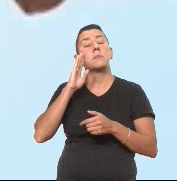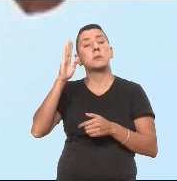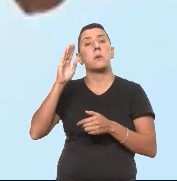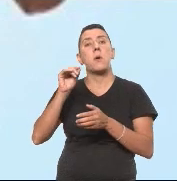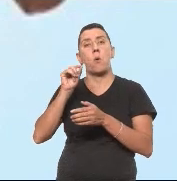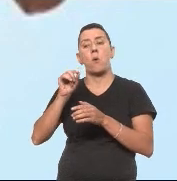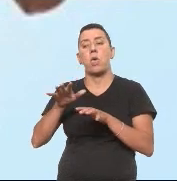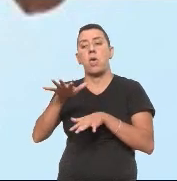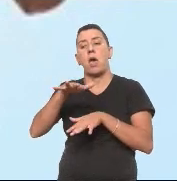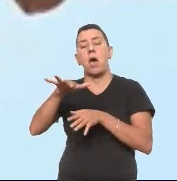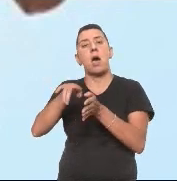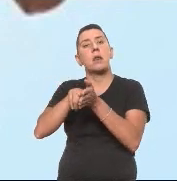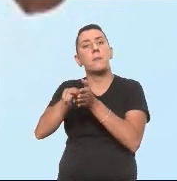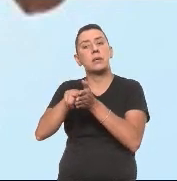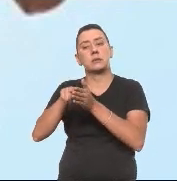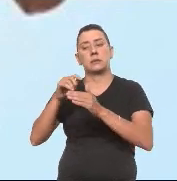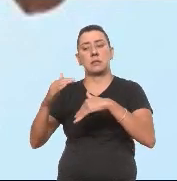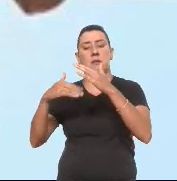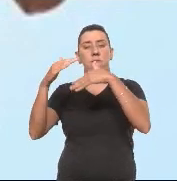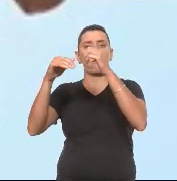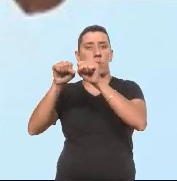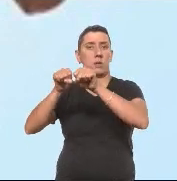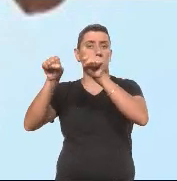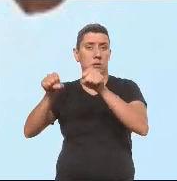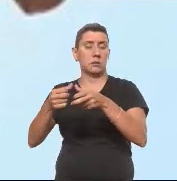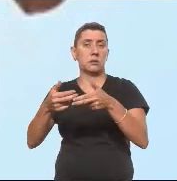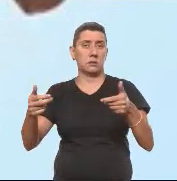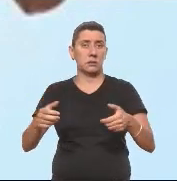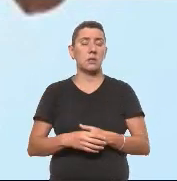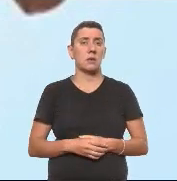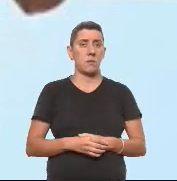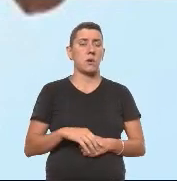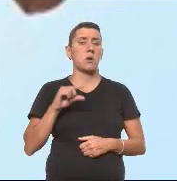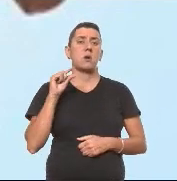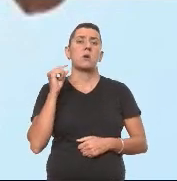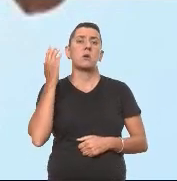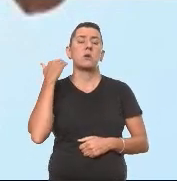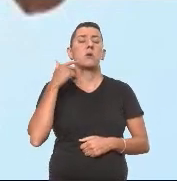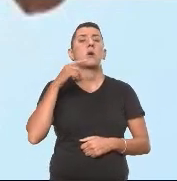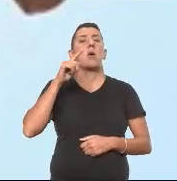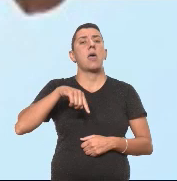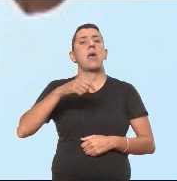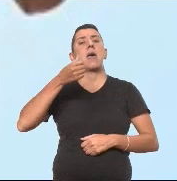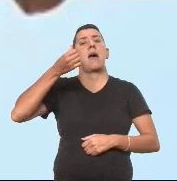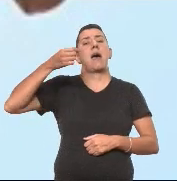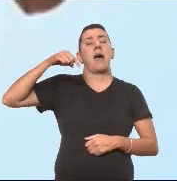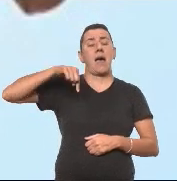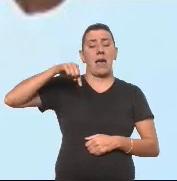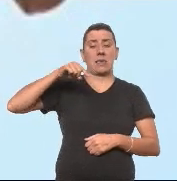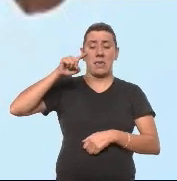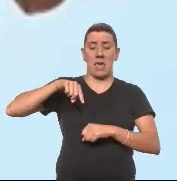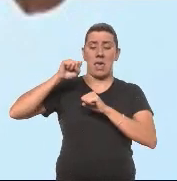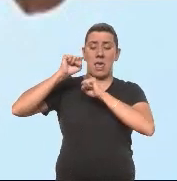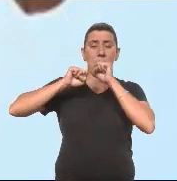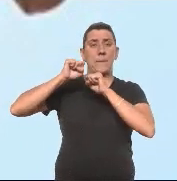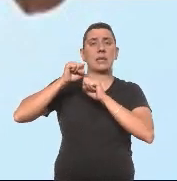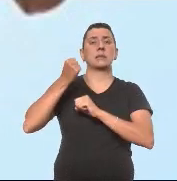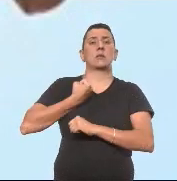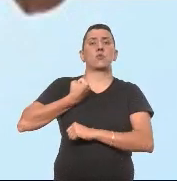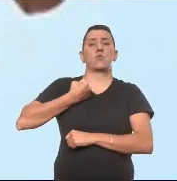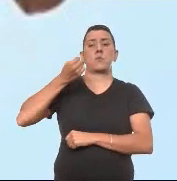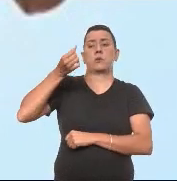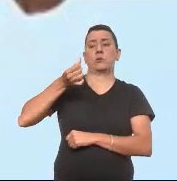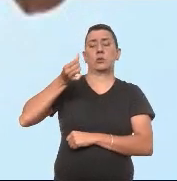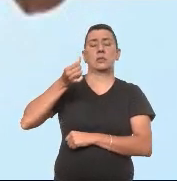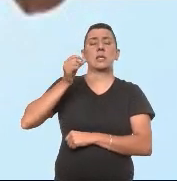isso hoje a gente 2020 fomos considerados pela Boston Consulting group a sexta empresa mais inovadora do mundo então isso é